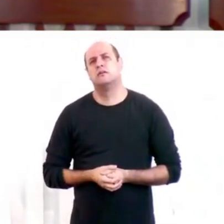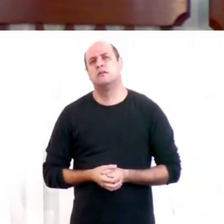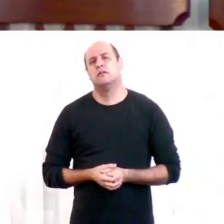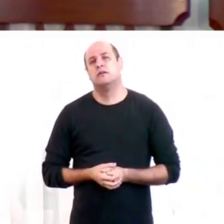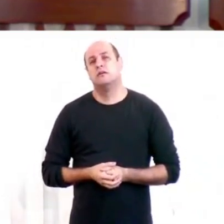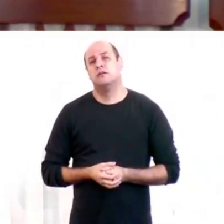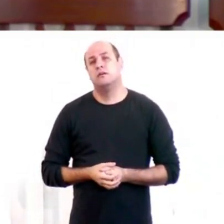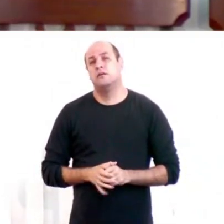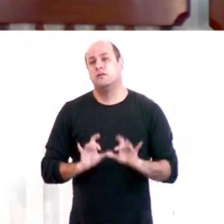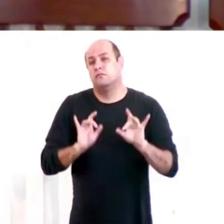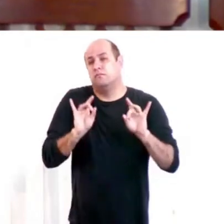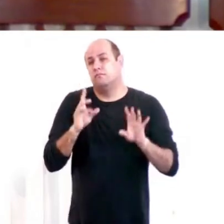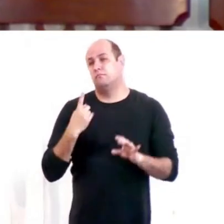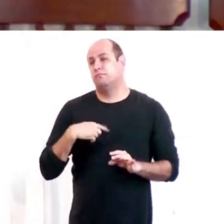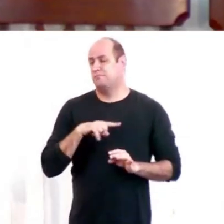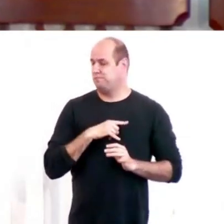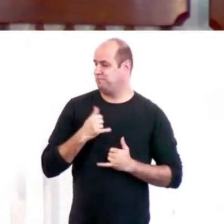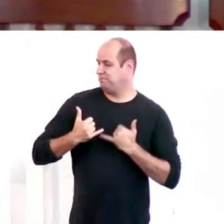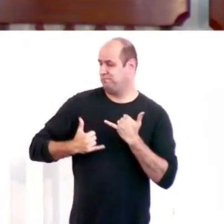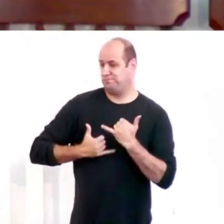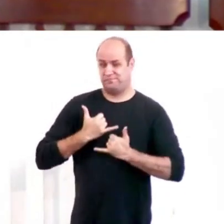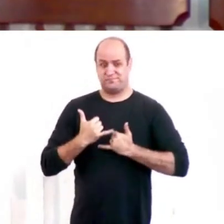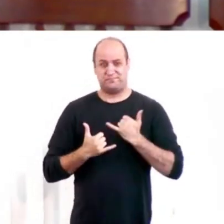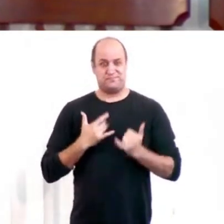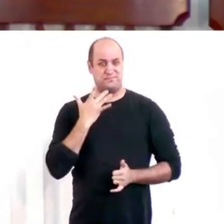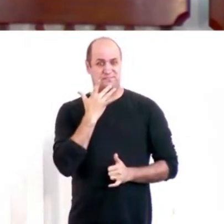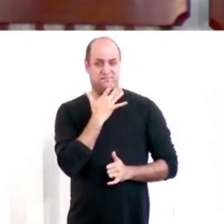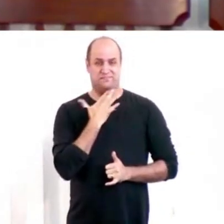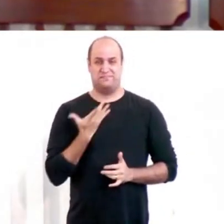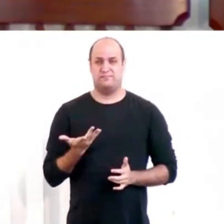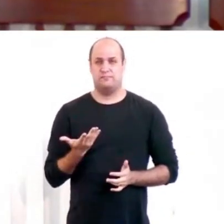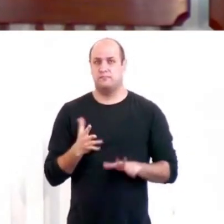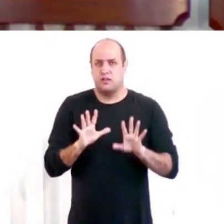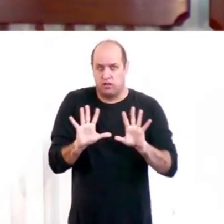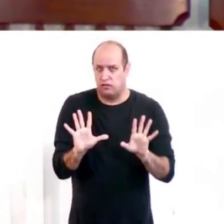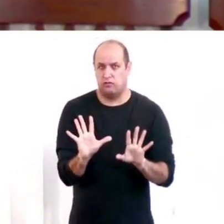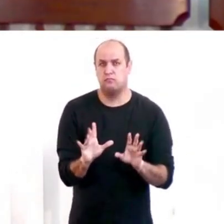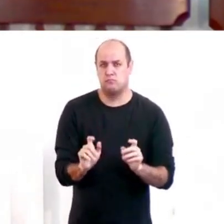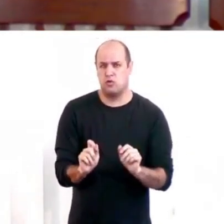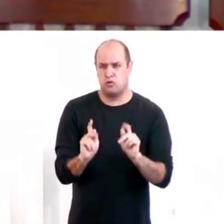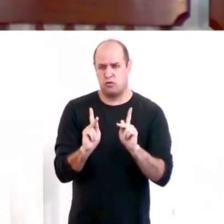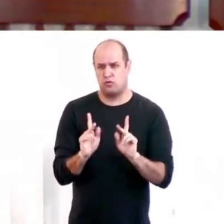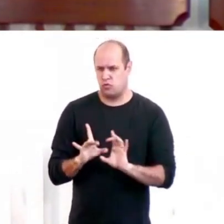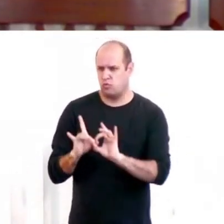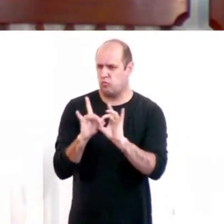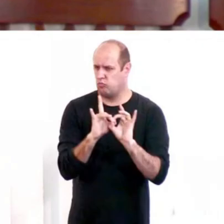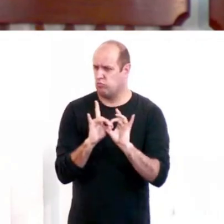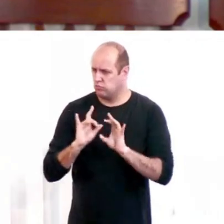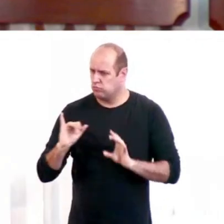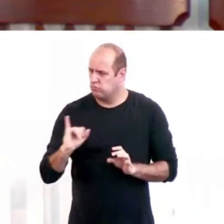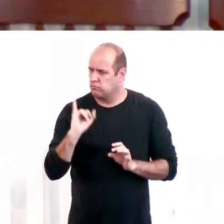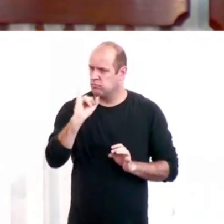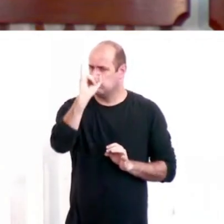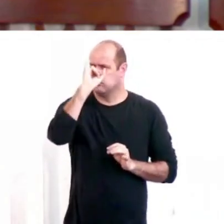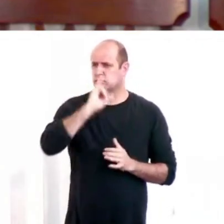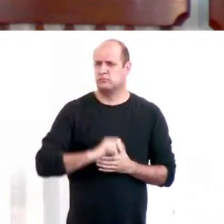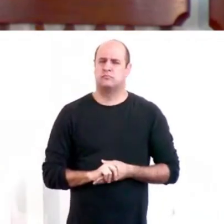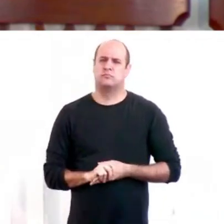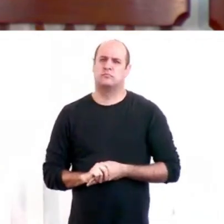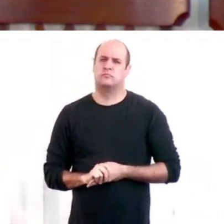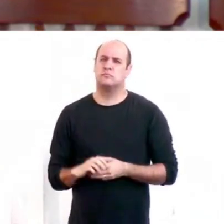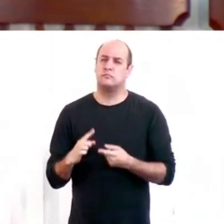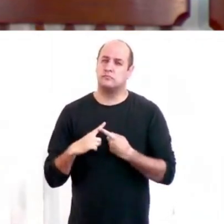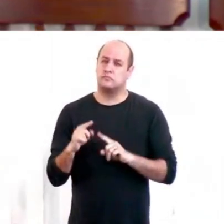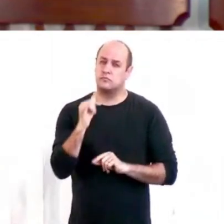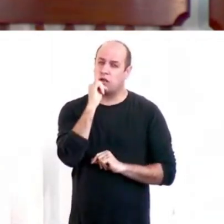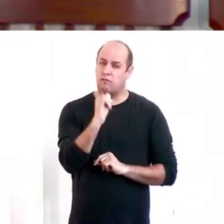a gente se divertir muitas vezes. Eu não estou dizendo nada contrário à comunhão dos santos, estou dizendo que nós temos